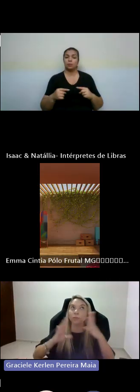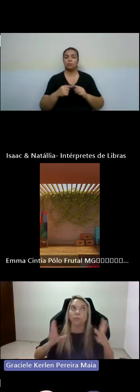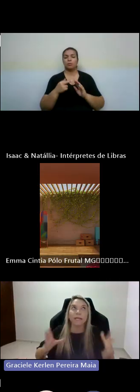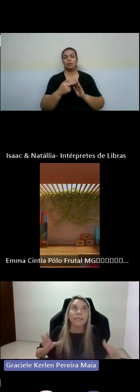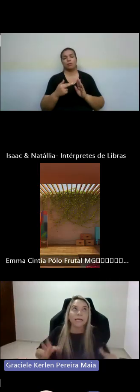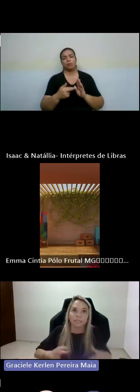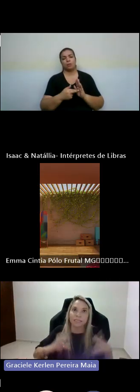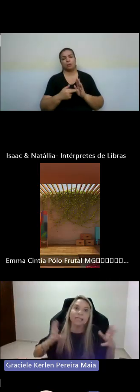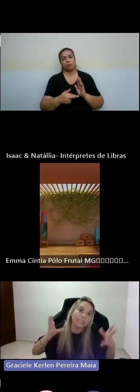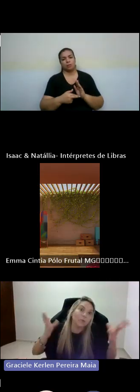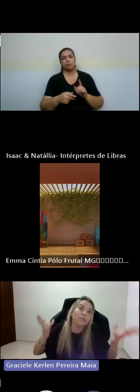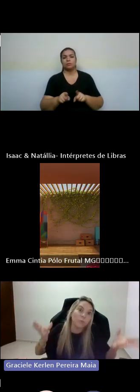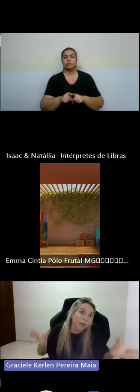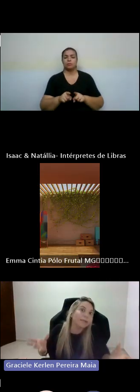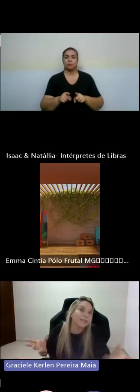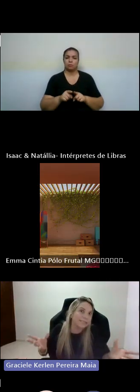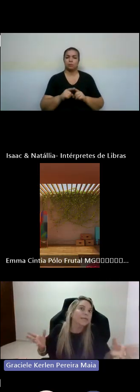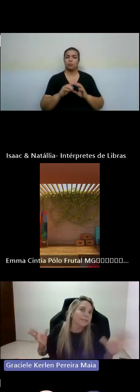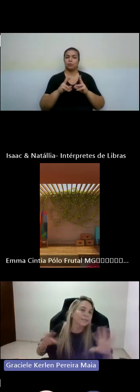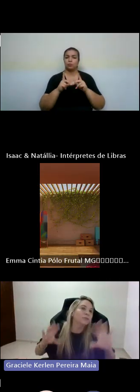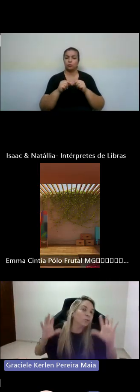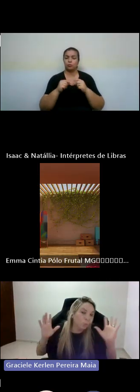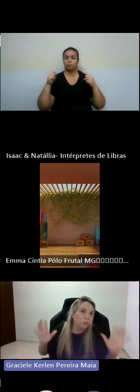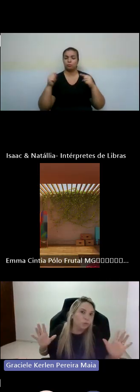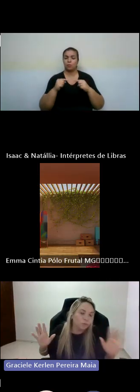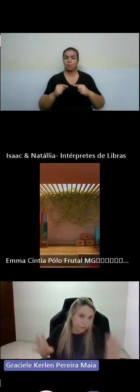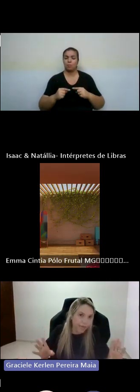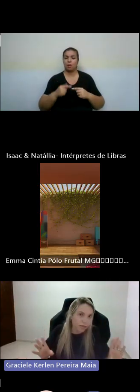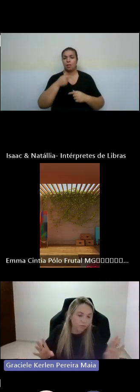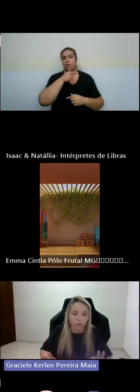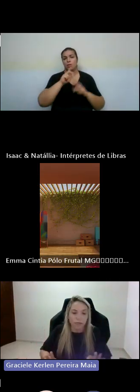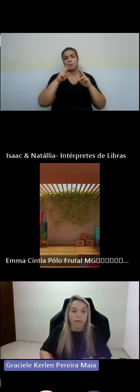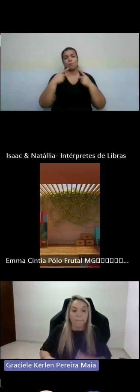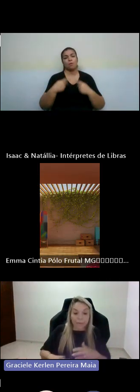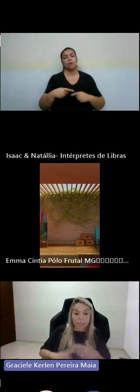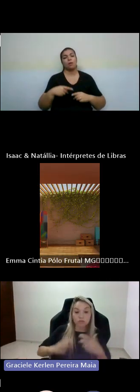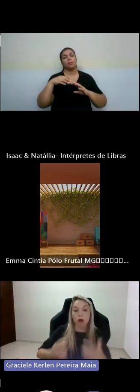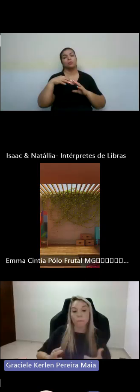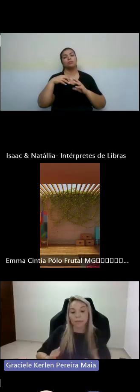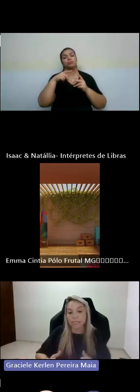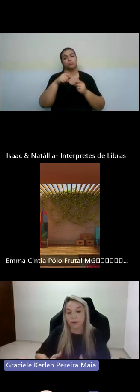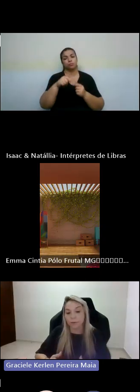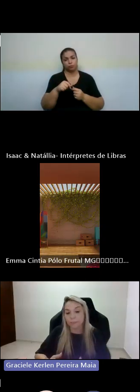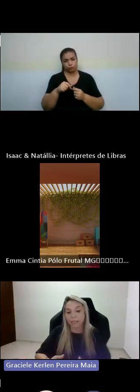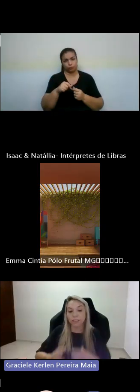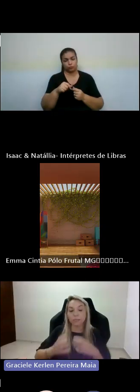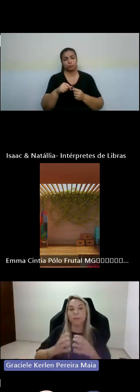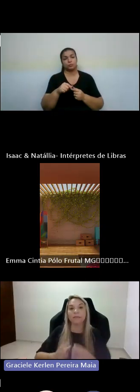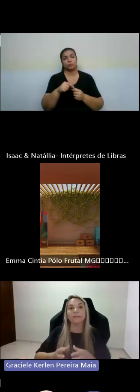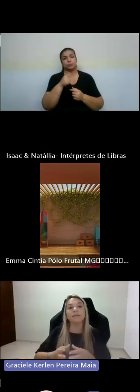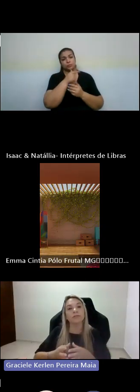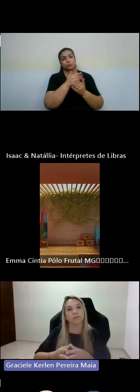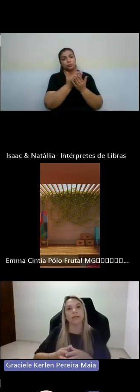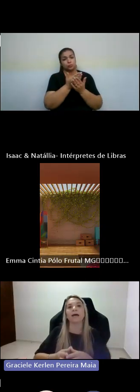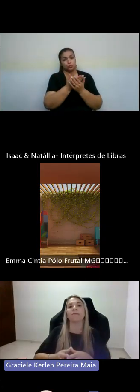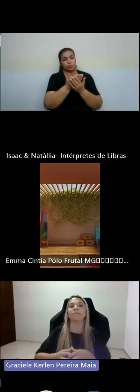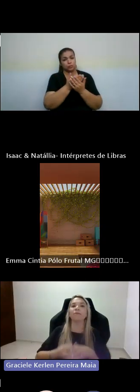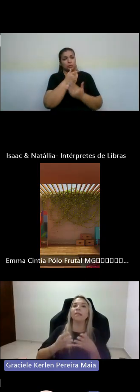todas as propriedades das línguas humanas no mundo, certo? Para estudar uma língua, a gente